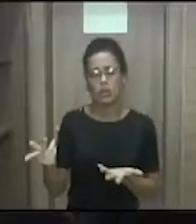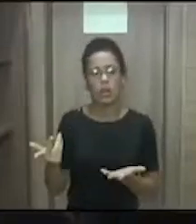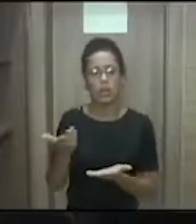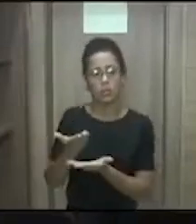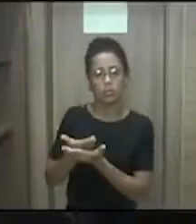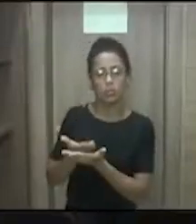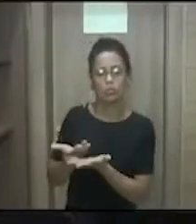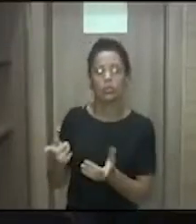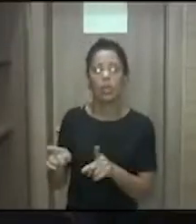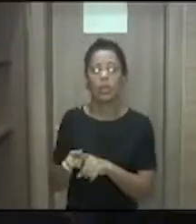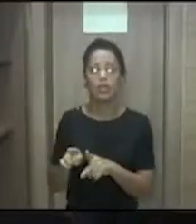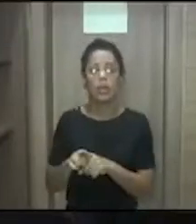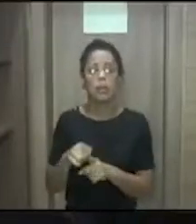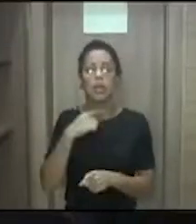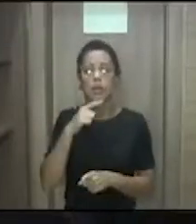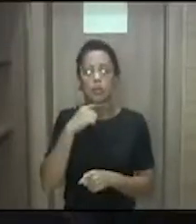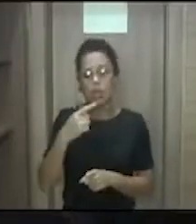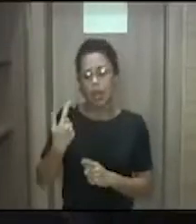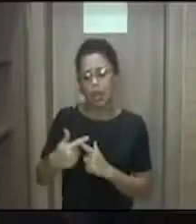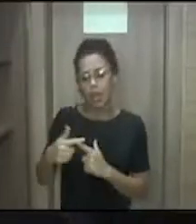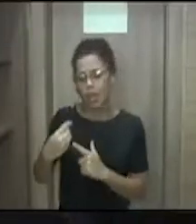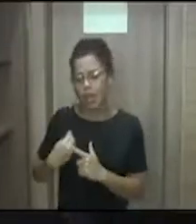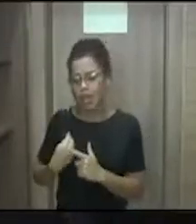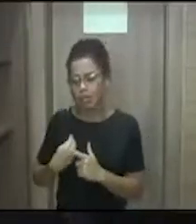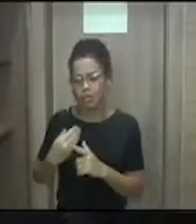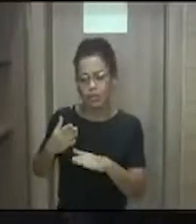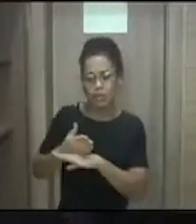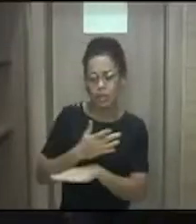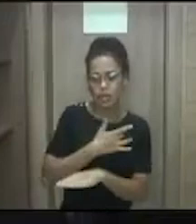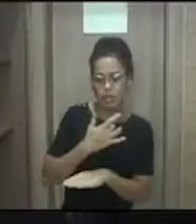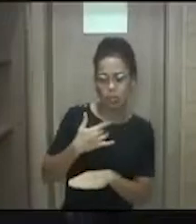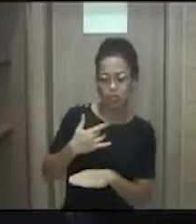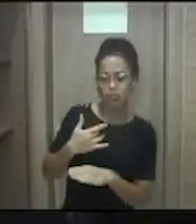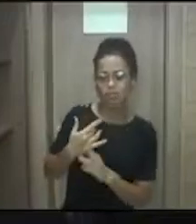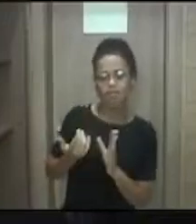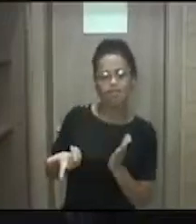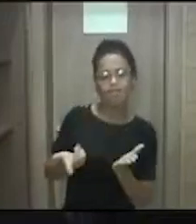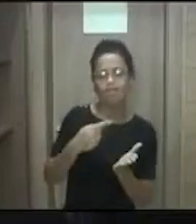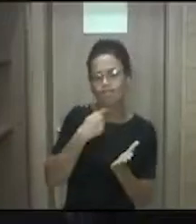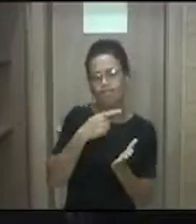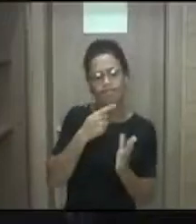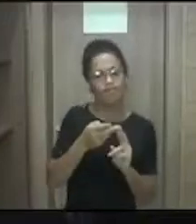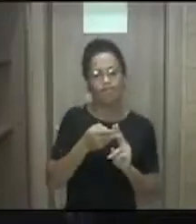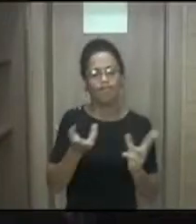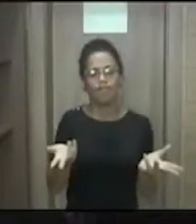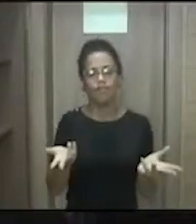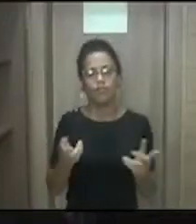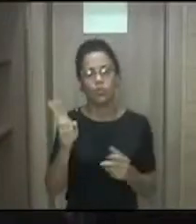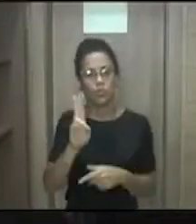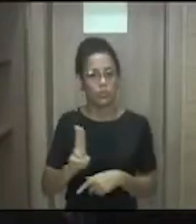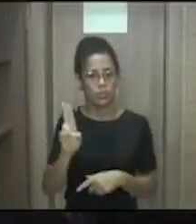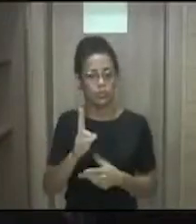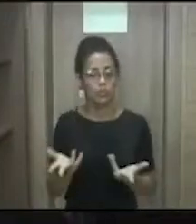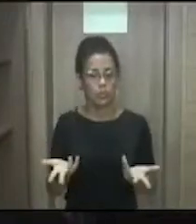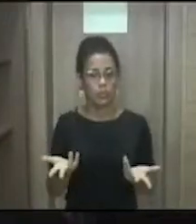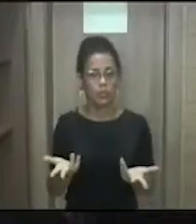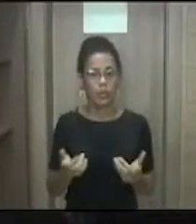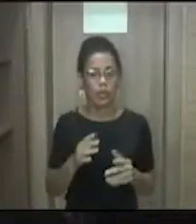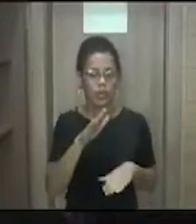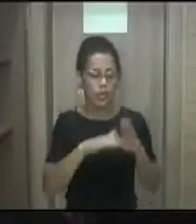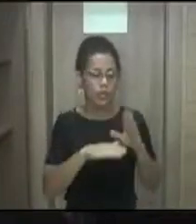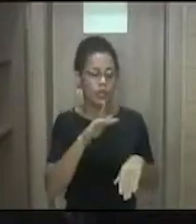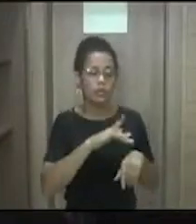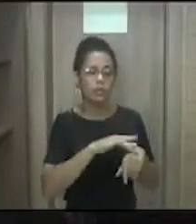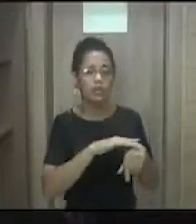até o acesso ao serviço de saúde, que a gente sabe que não resolve tudo, né? Mas tem um elemento importante para quem já está com a doença